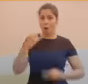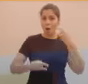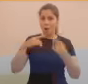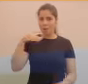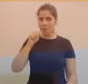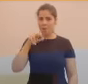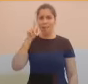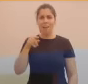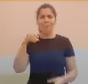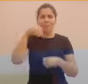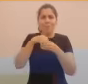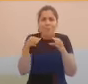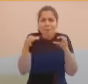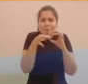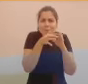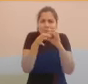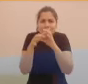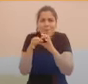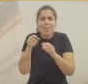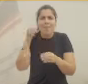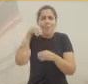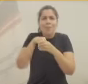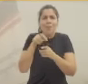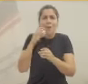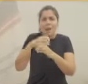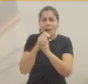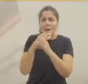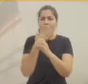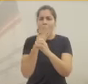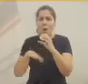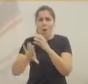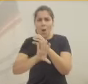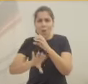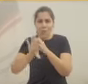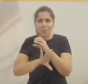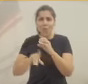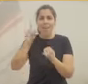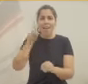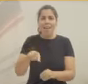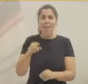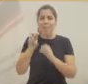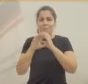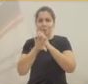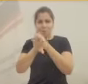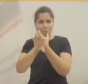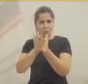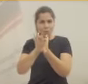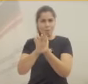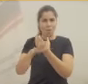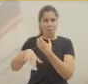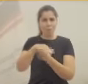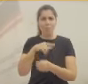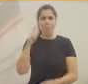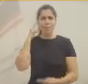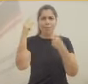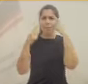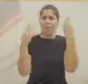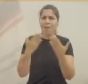Atualmente, o robô Mária é composto de apenas uma câmera colorida, que é uma webcam comum.